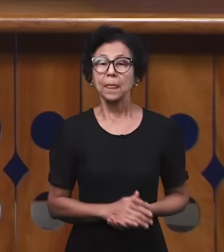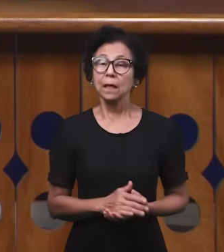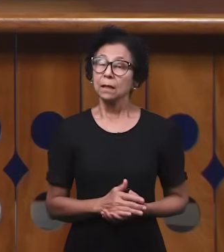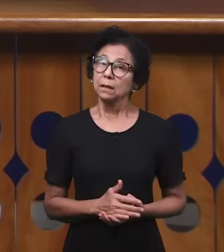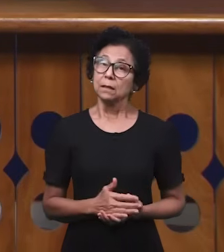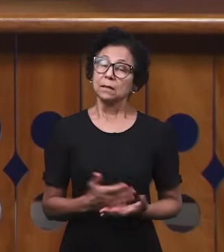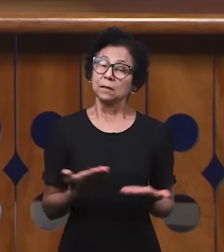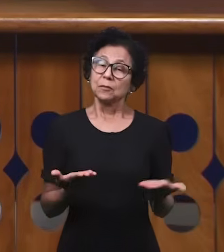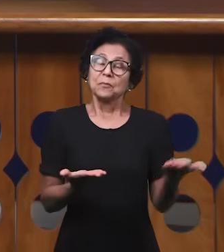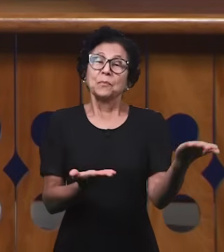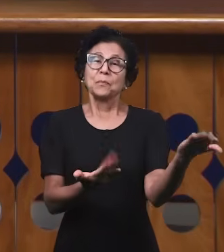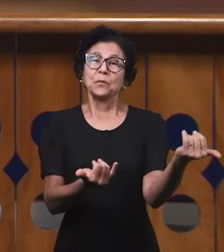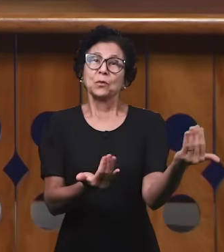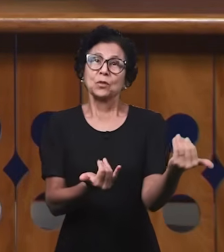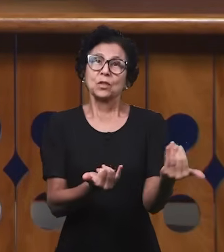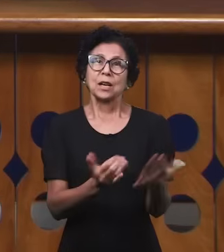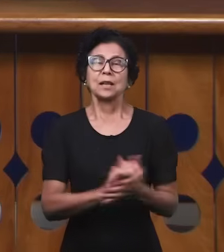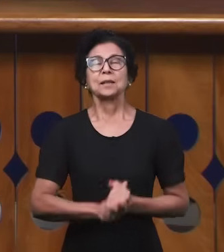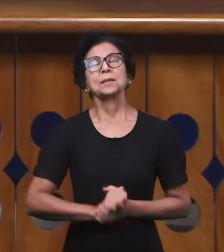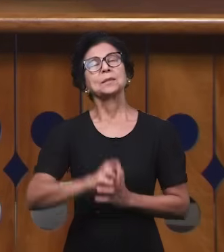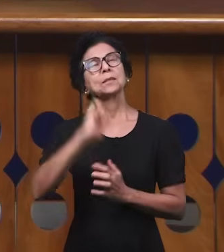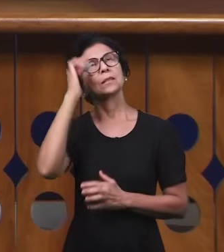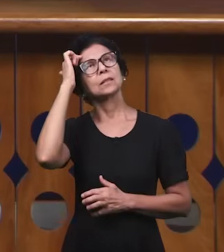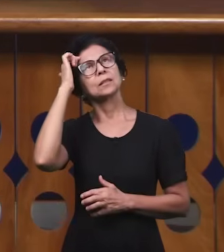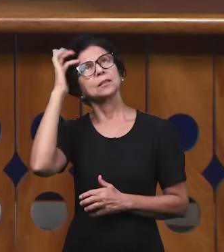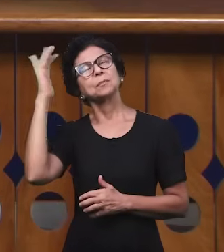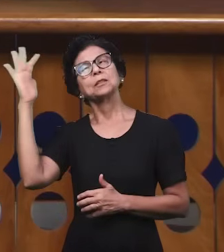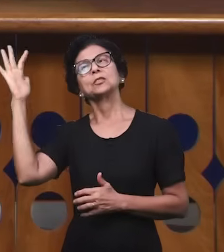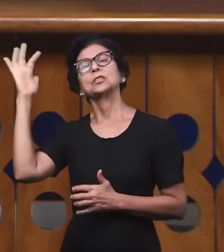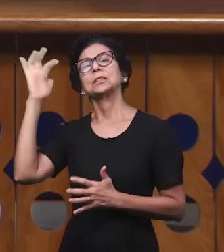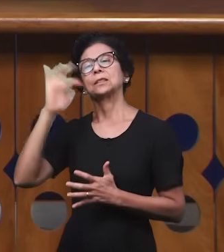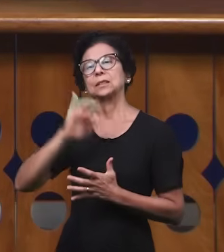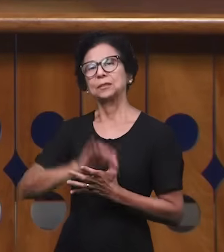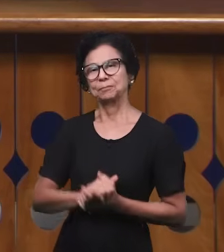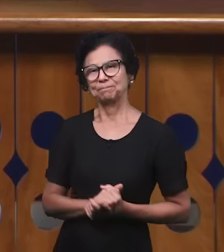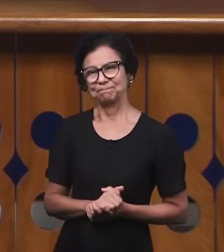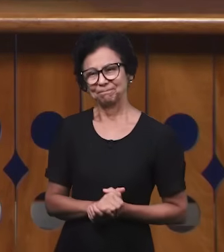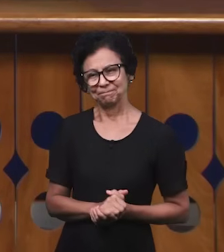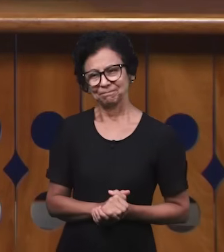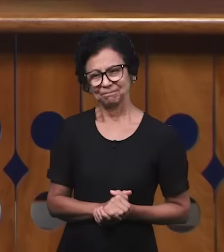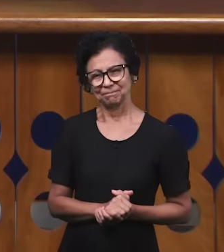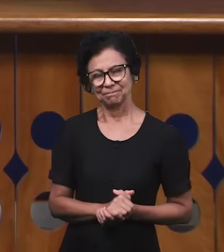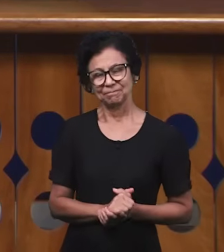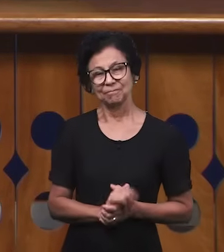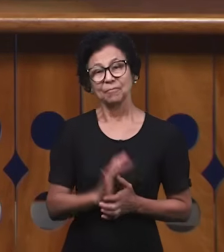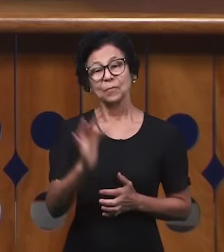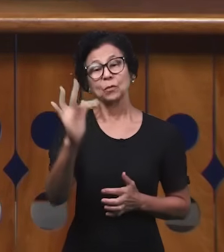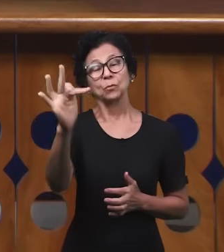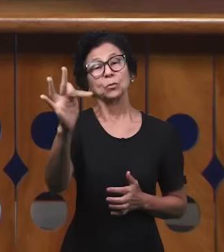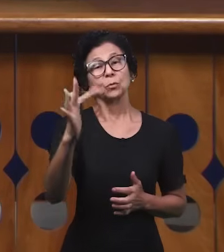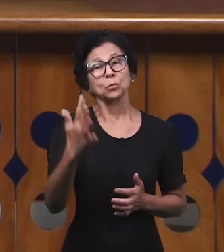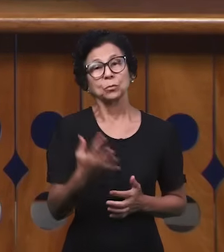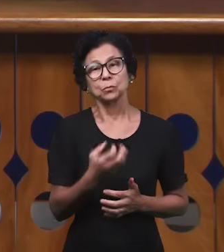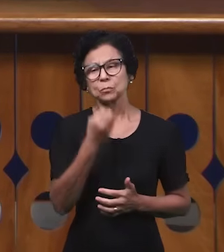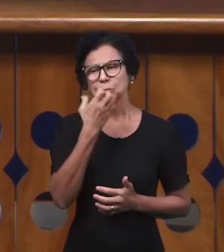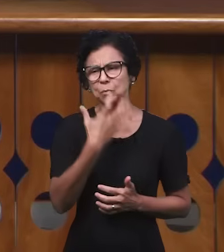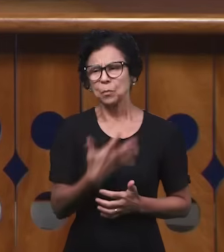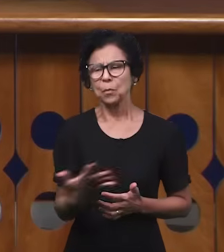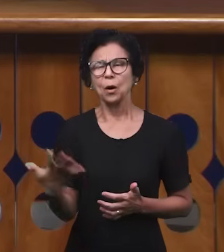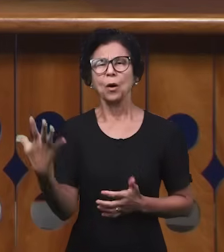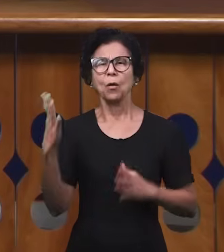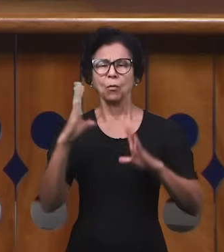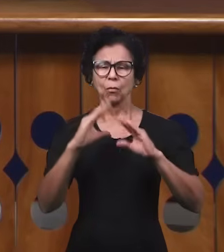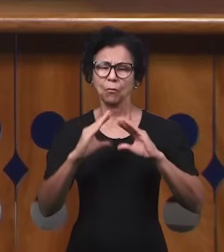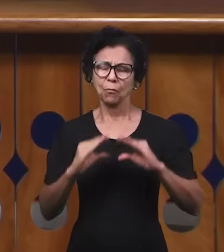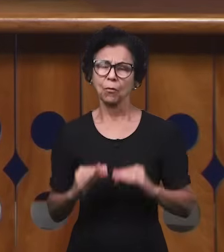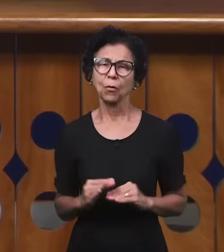certeza, imagina um lar para frente. E a escolha de profissão é fundamental nisso. Às